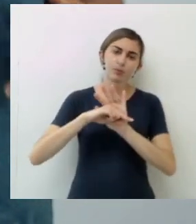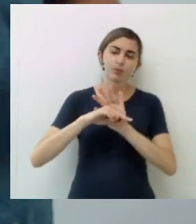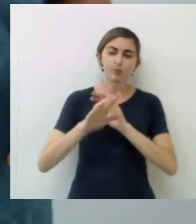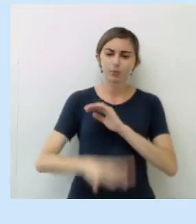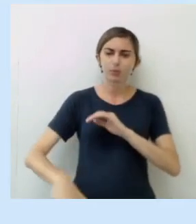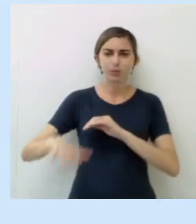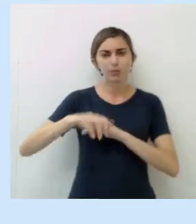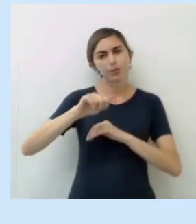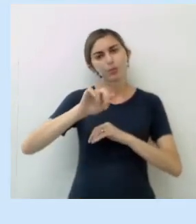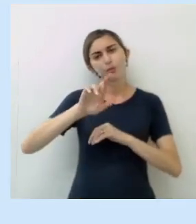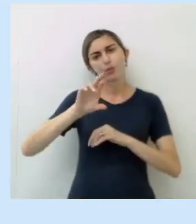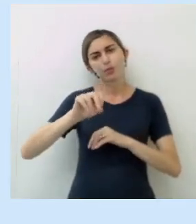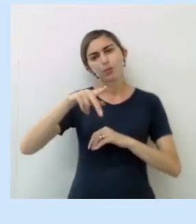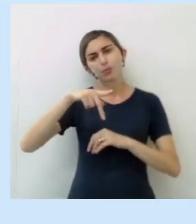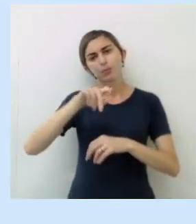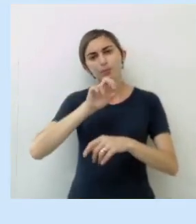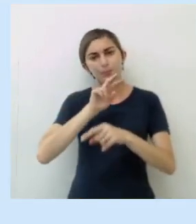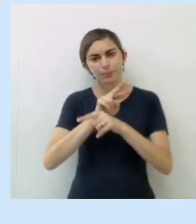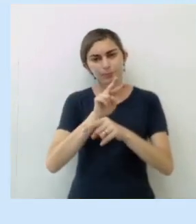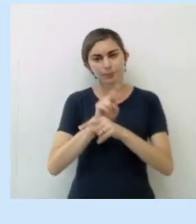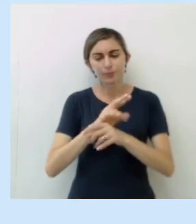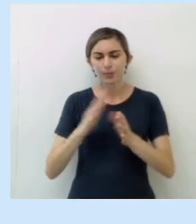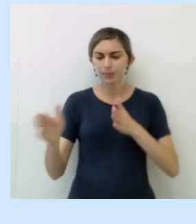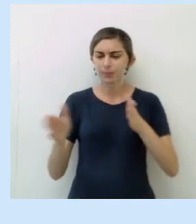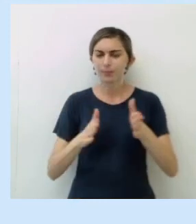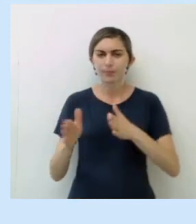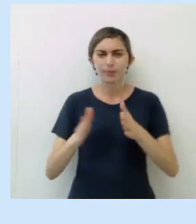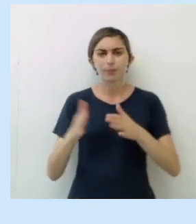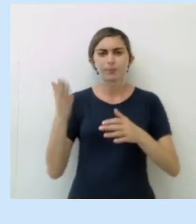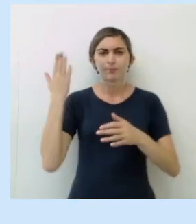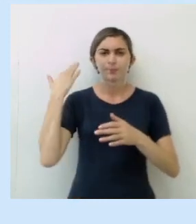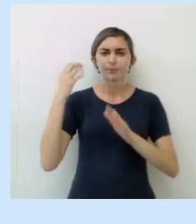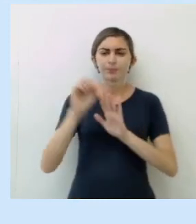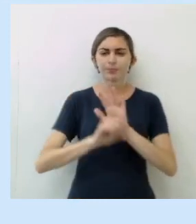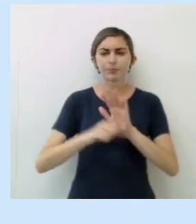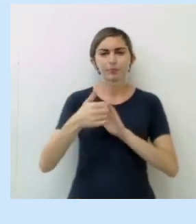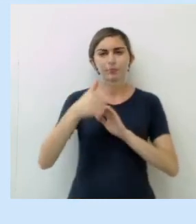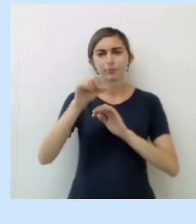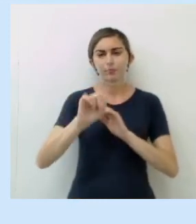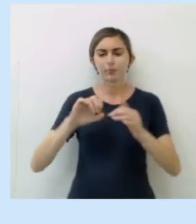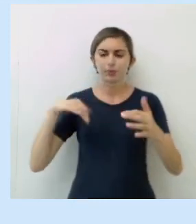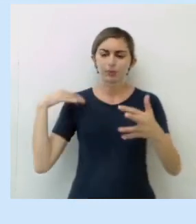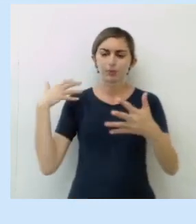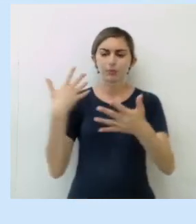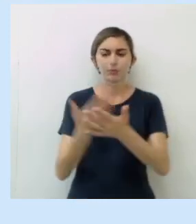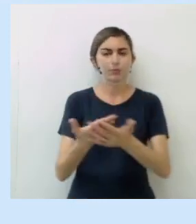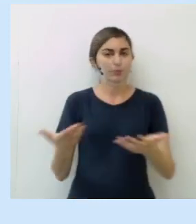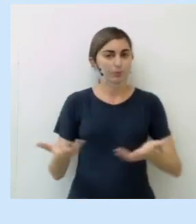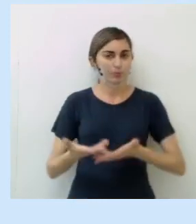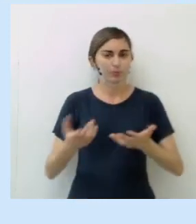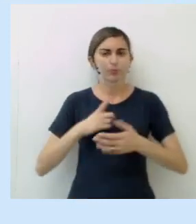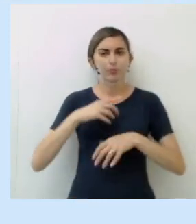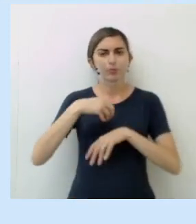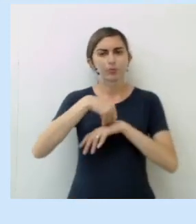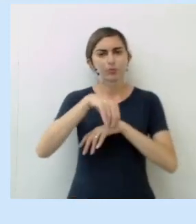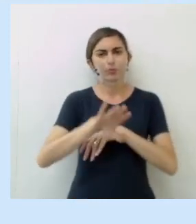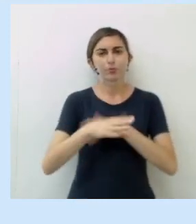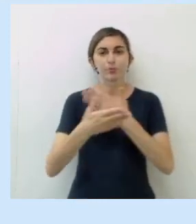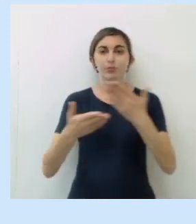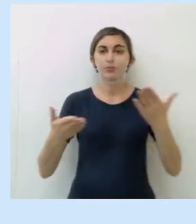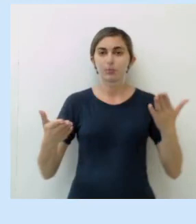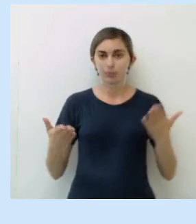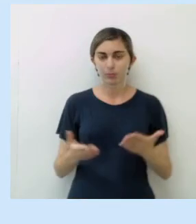essa agropecuária, né? Desde o período mais remoto, lá no século XVIII até os dias atuais. Então a gente vai trazer para